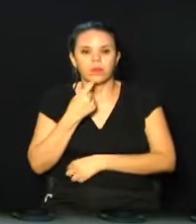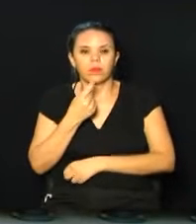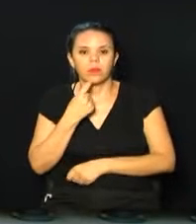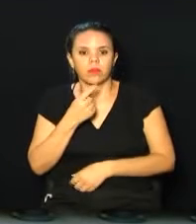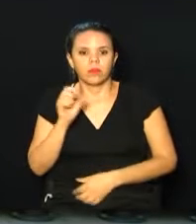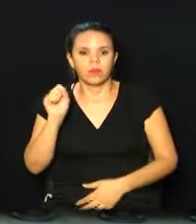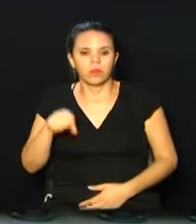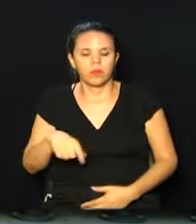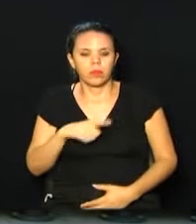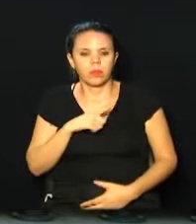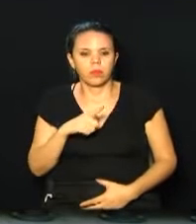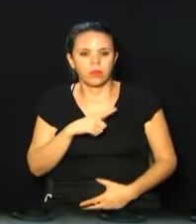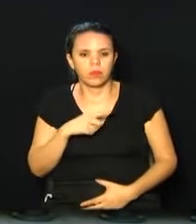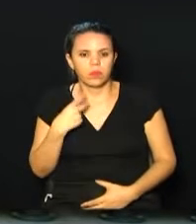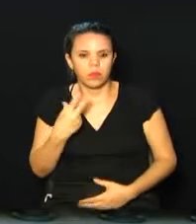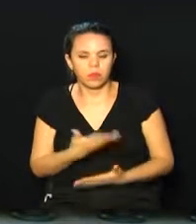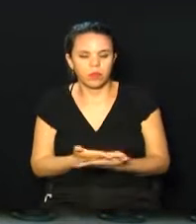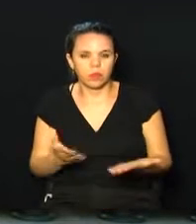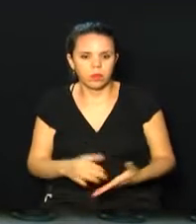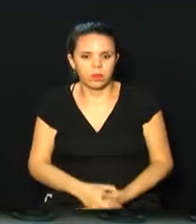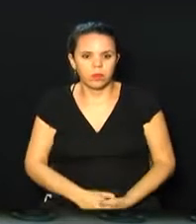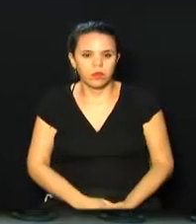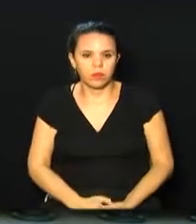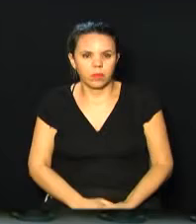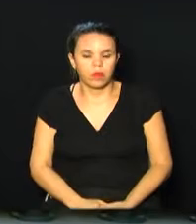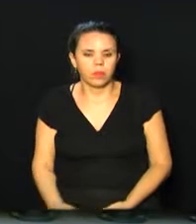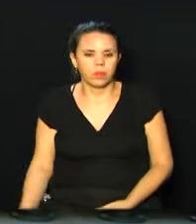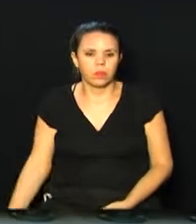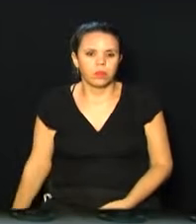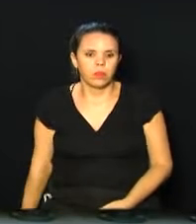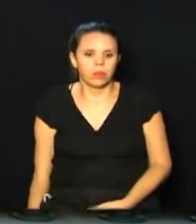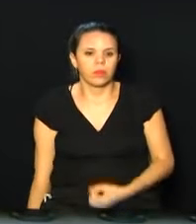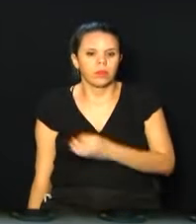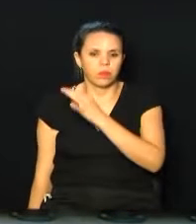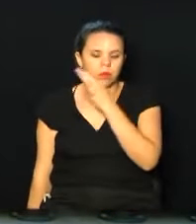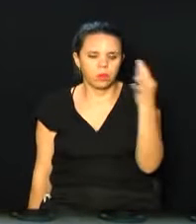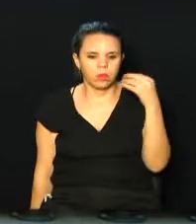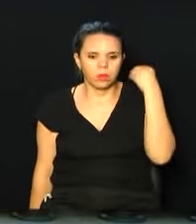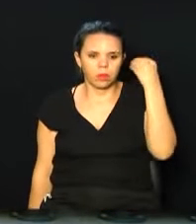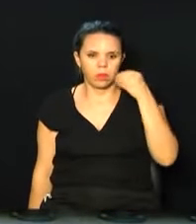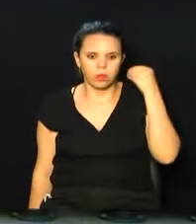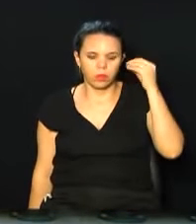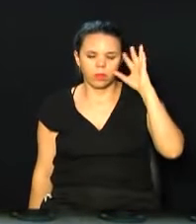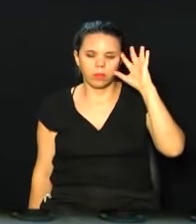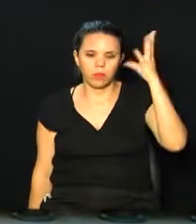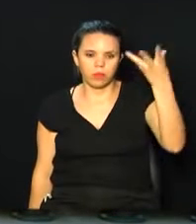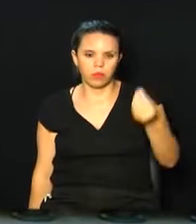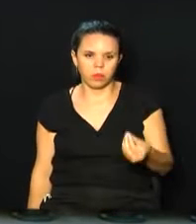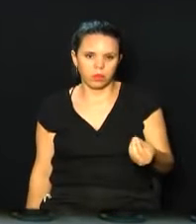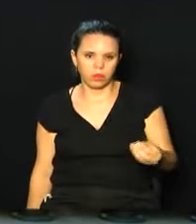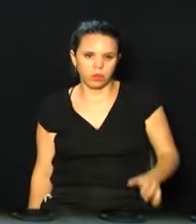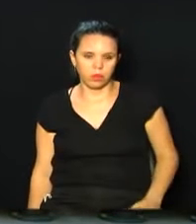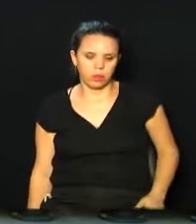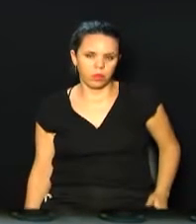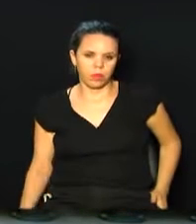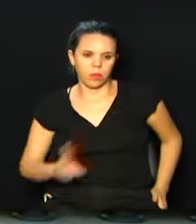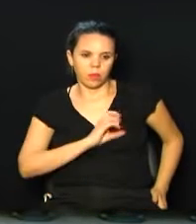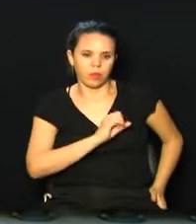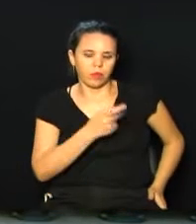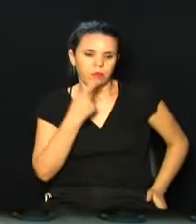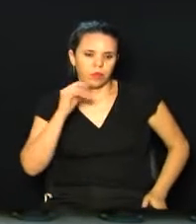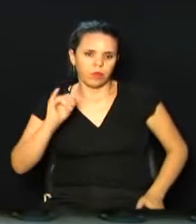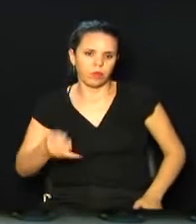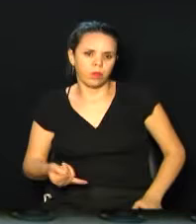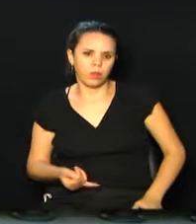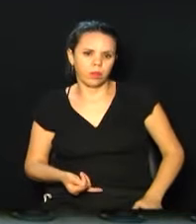sim, vereadores, né, aqui bons, que entendem do assunto. Igual agora o Rossini trouxe, eu queria aproveitar